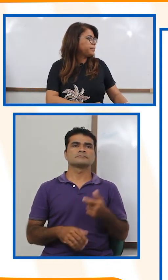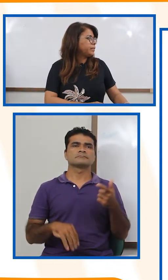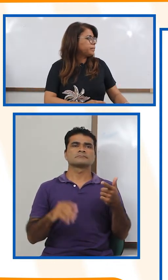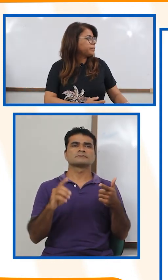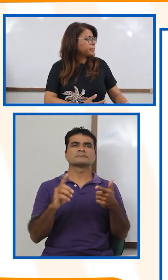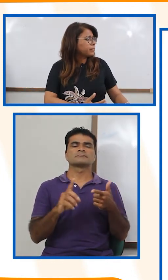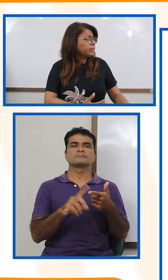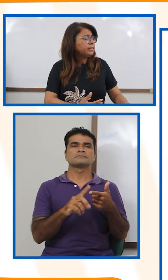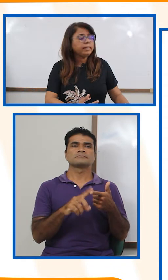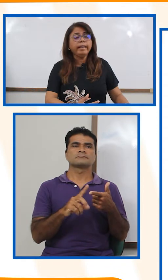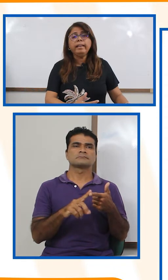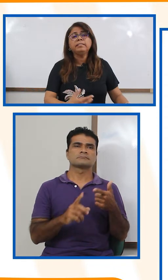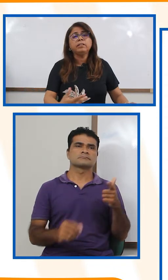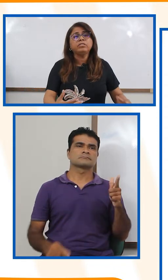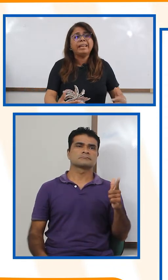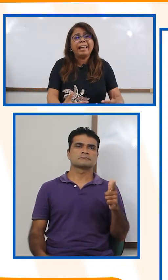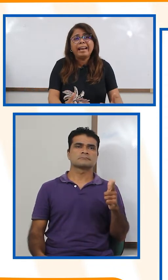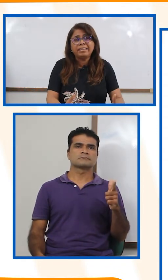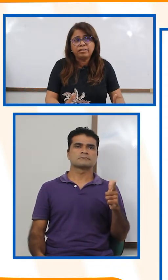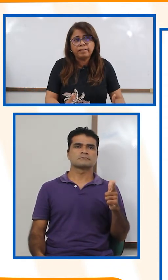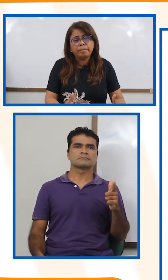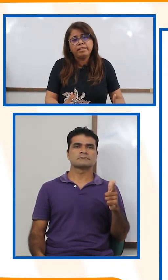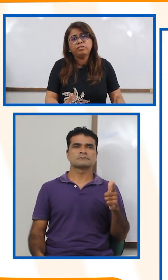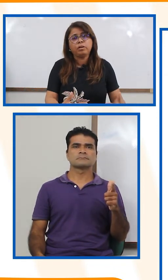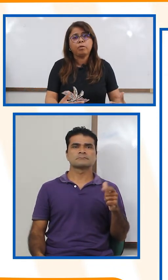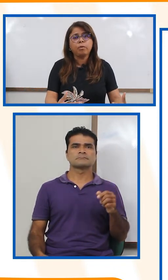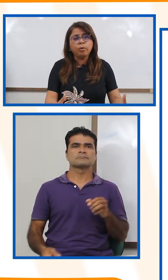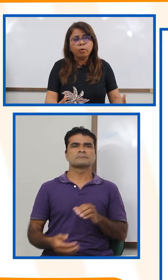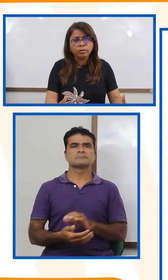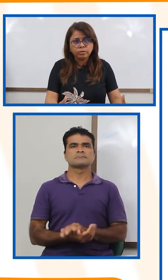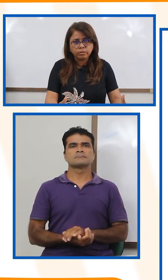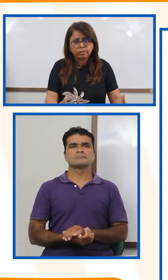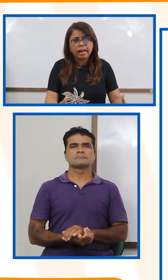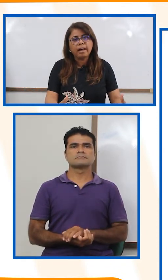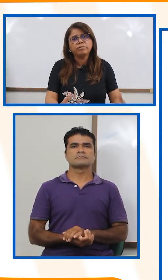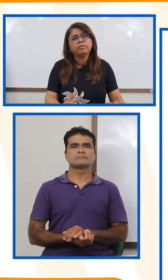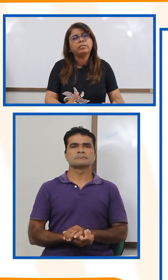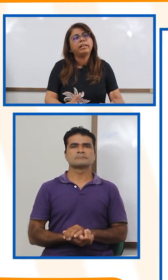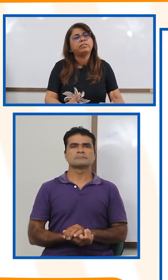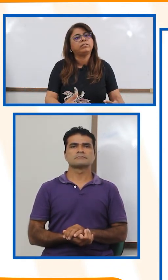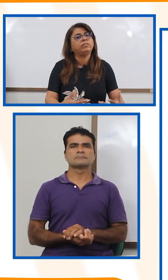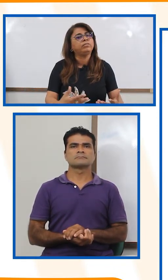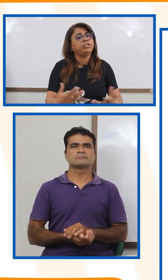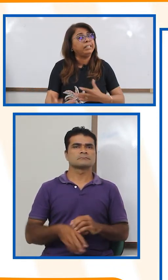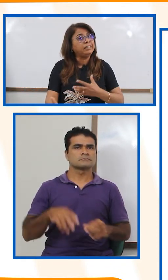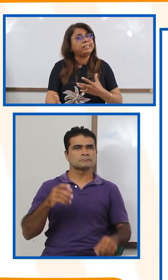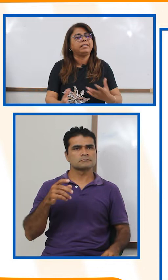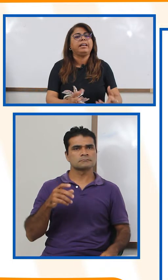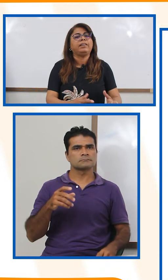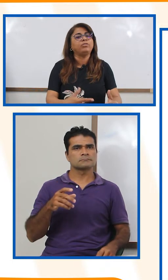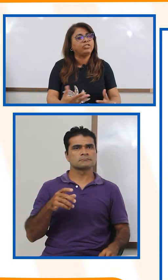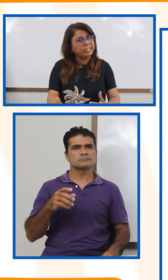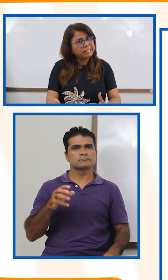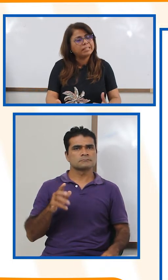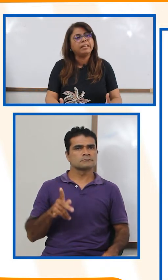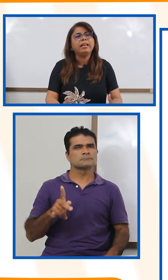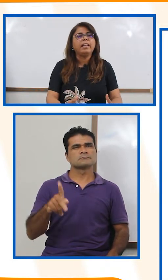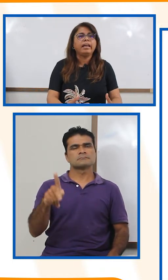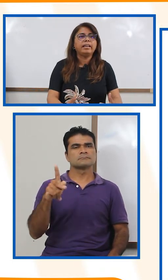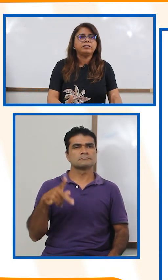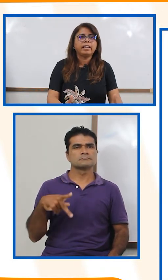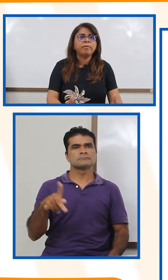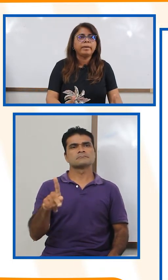Depois, eles são relativamente curtos, tá? Os textos notícia, né? A